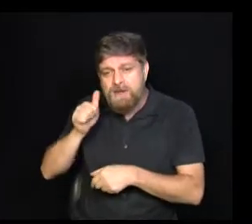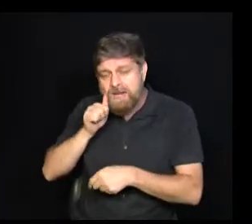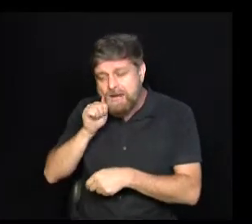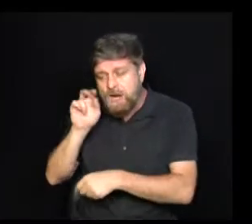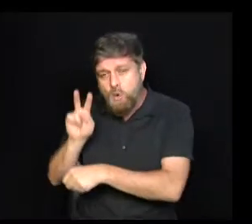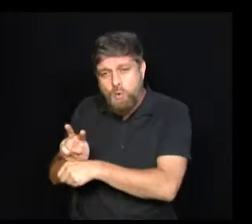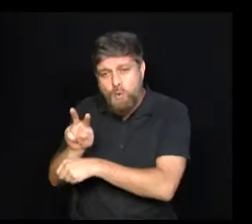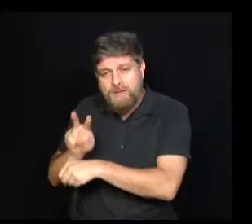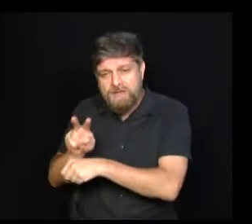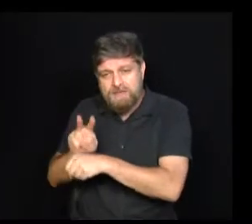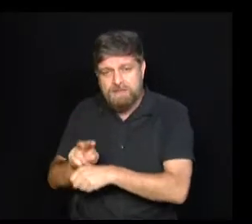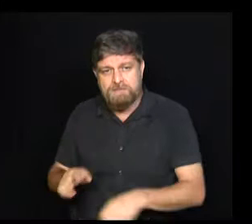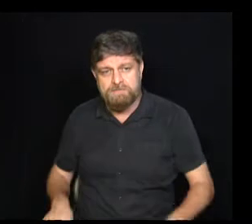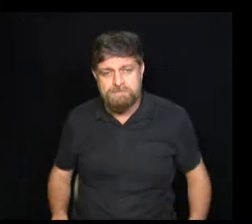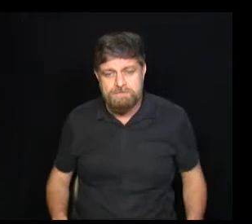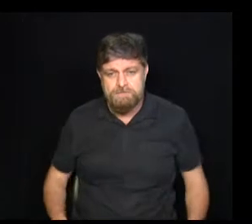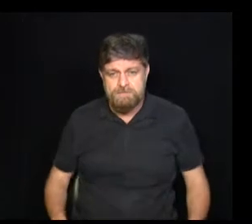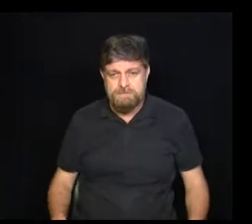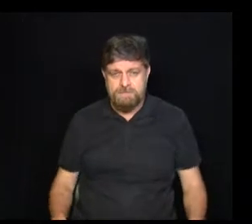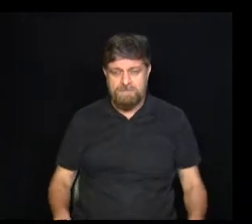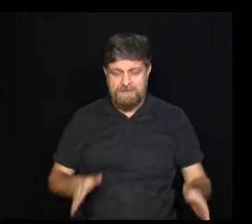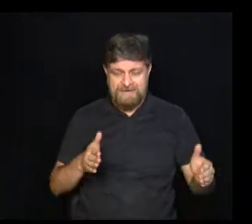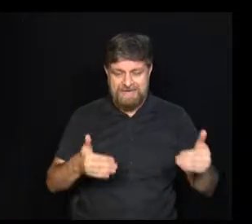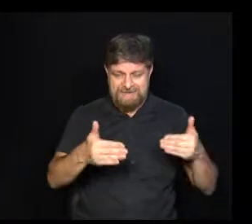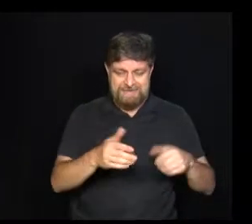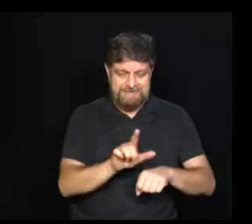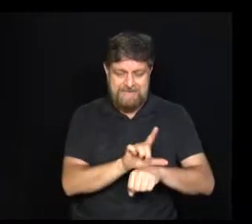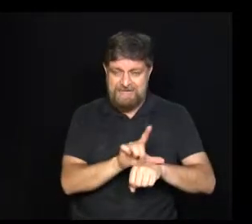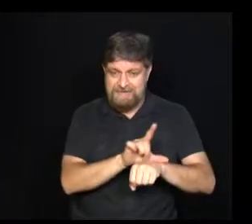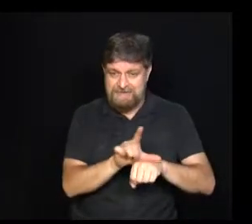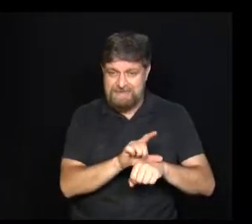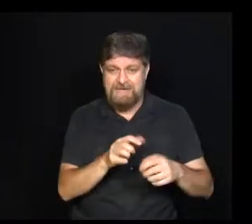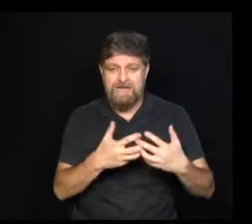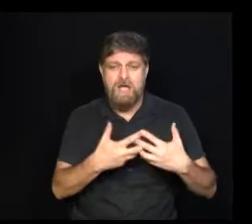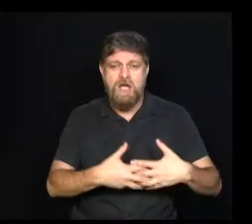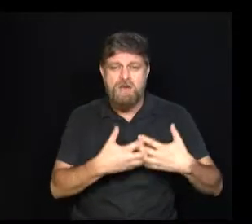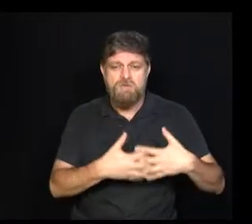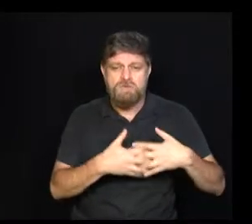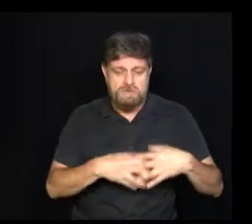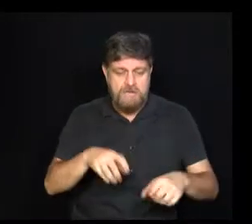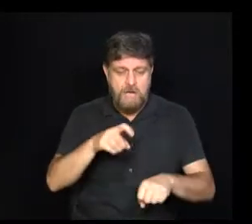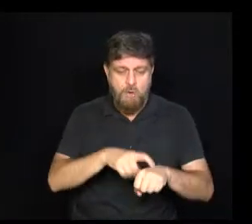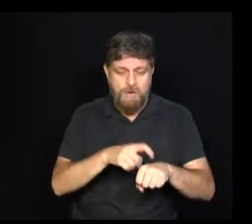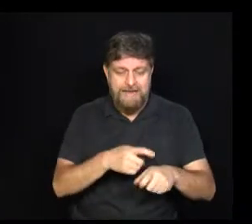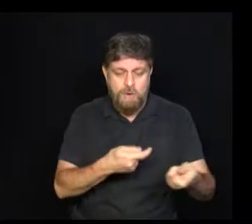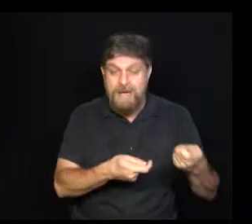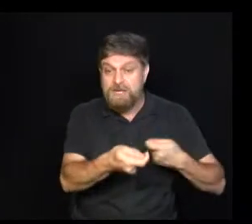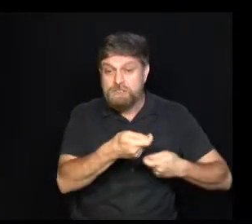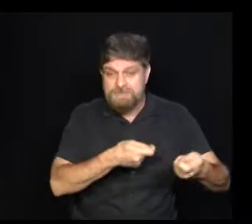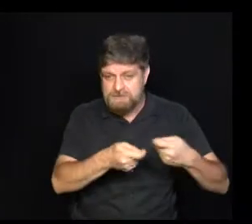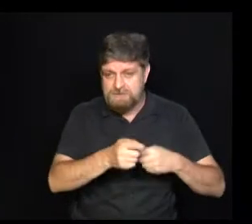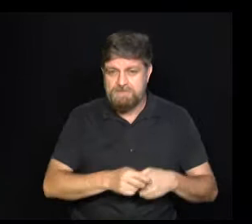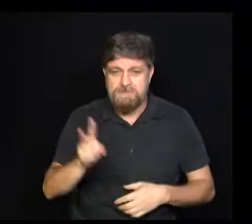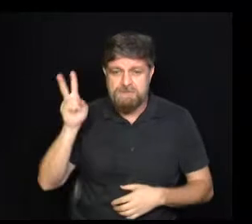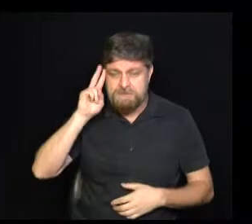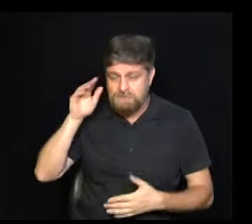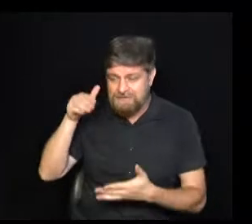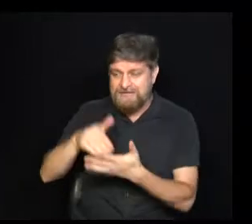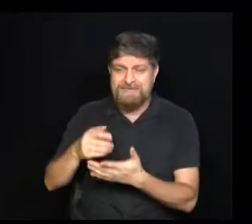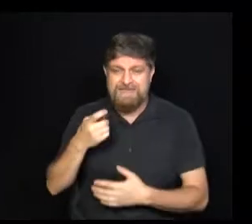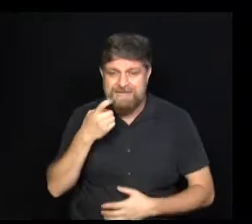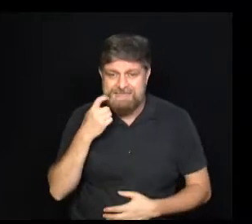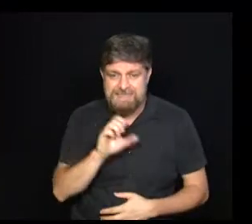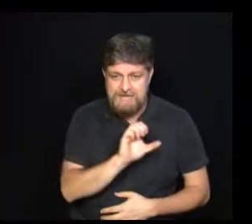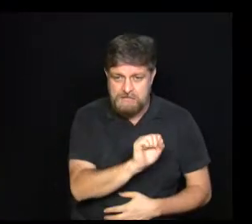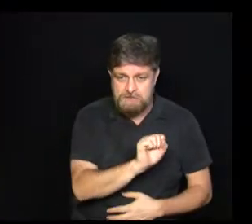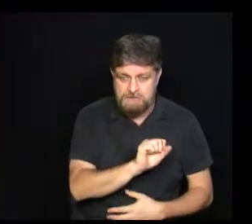Mulher. Lá na Sala Lilás, o funcionamento é em horário administrativo. Então, de segunda a sexta, das 8